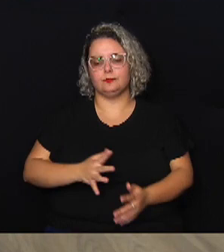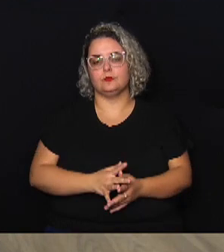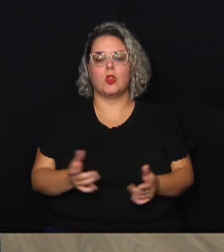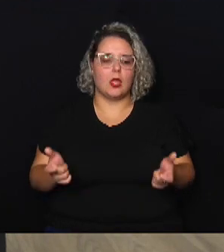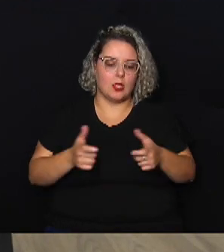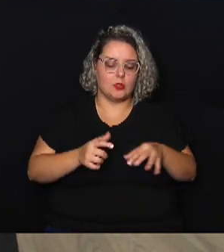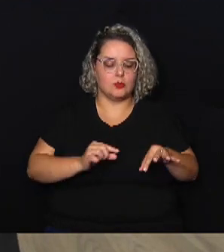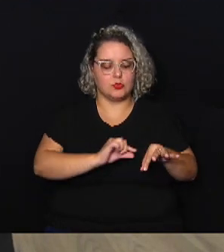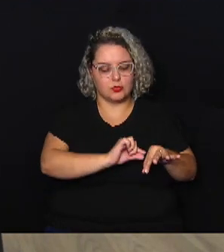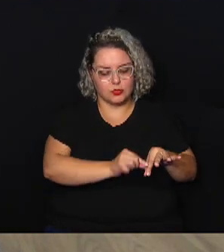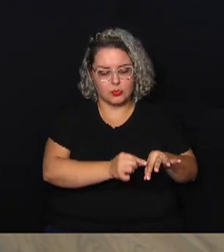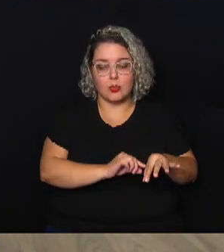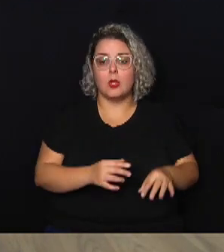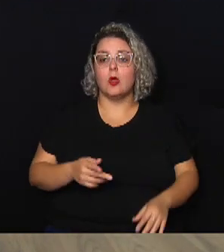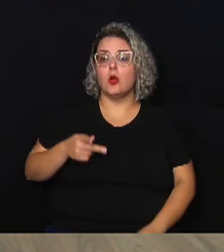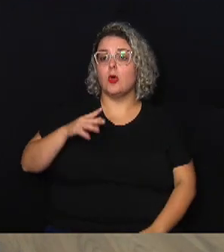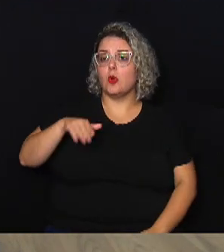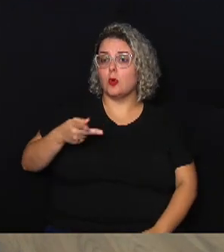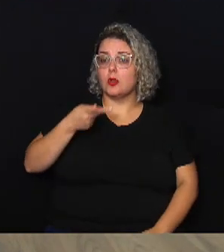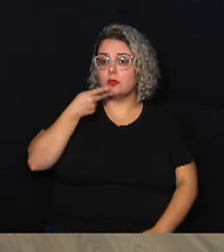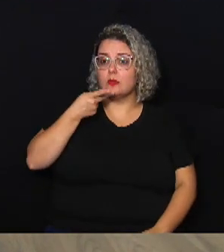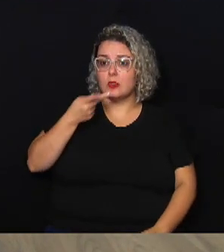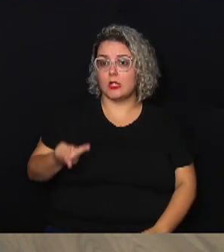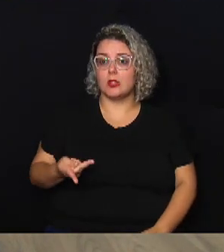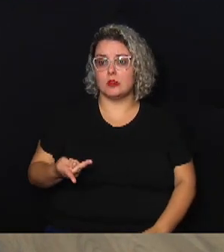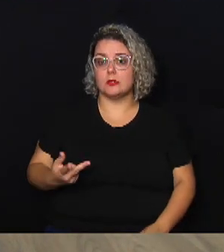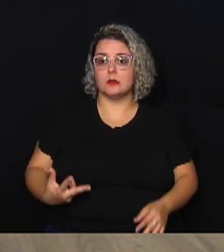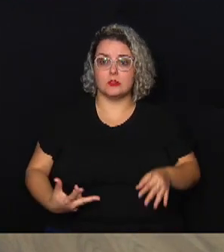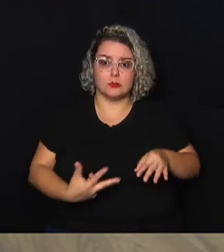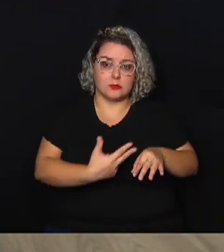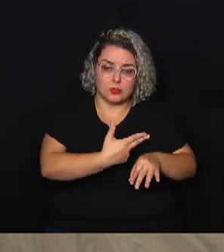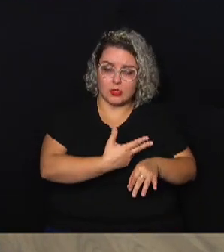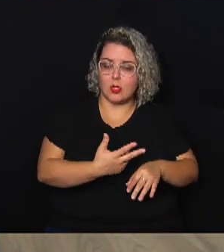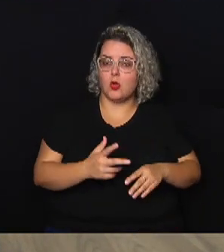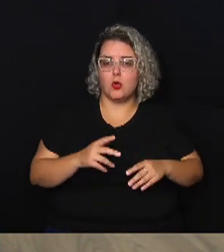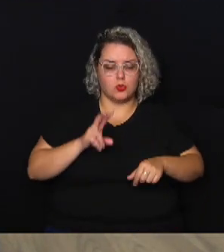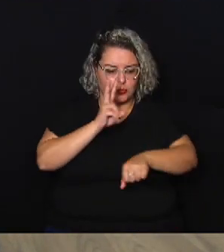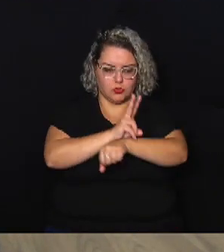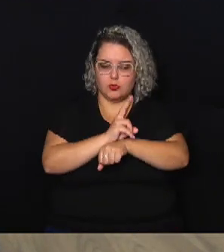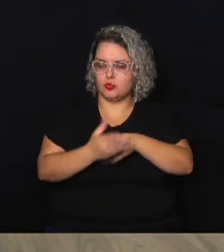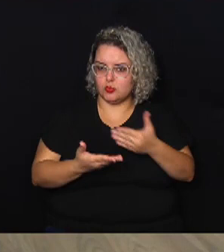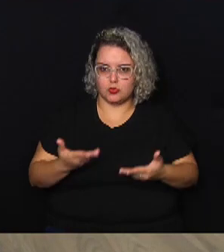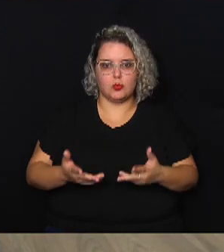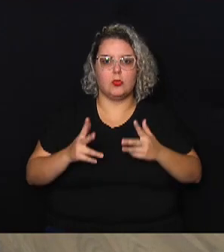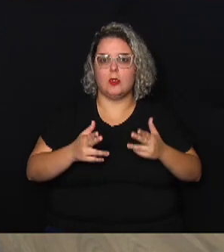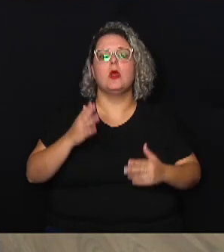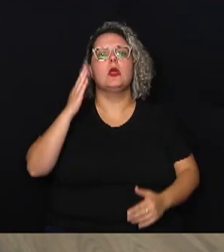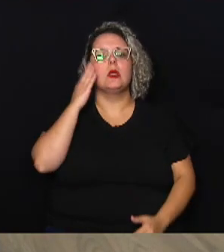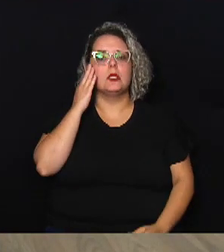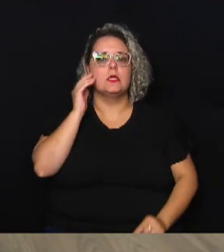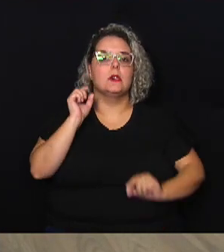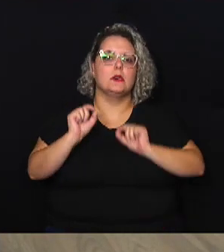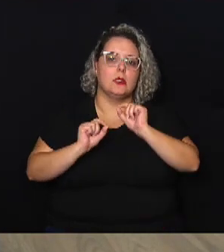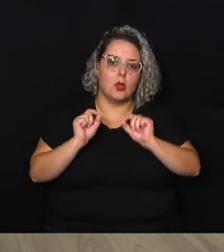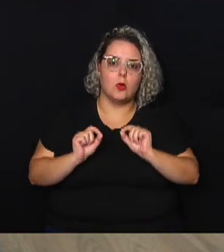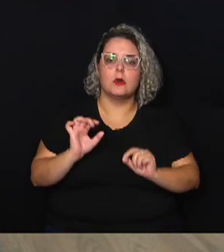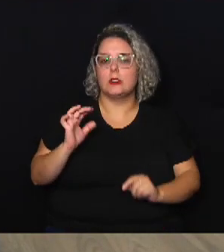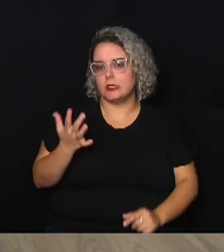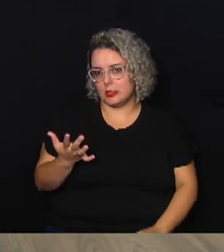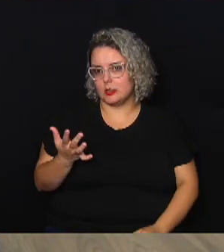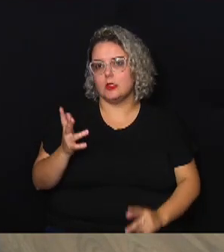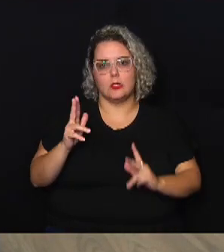fala em cirurgia íntima, os cuidados também devem ser os mesmos e aquela conversa, entender o que está fazendo é a mesma